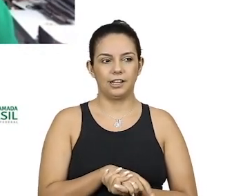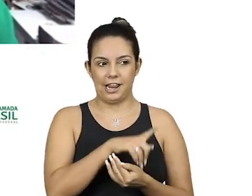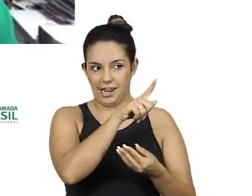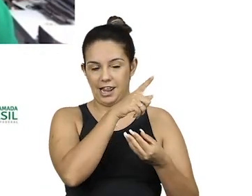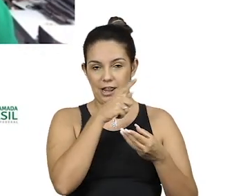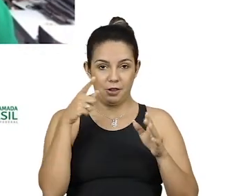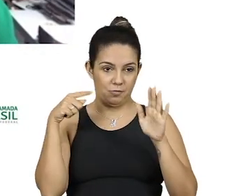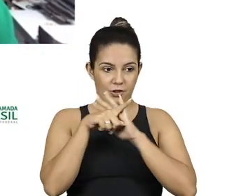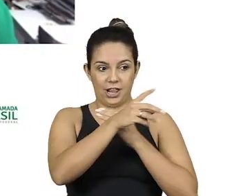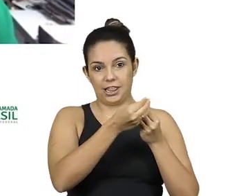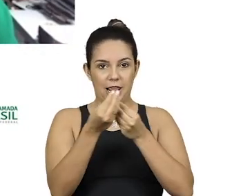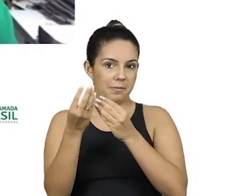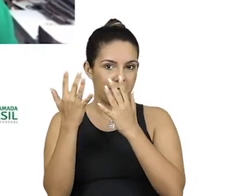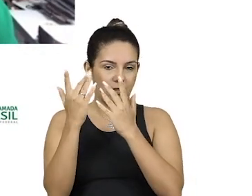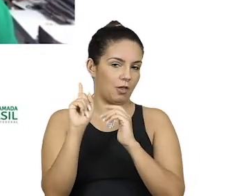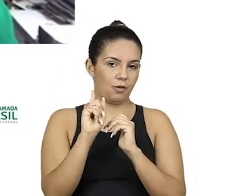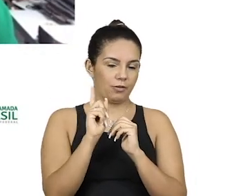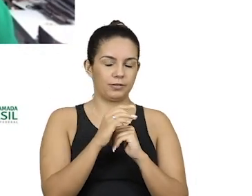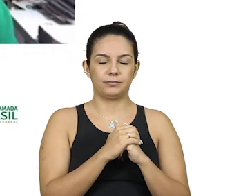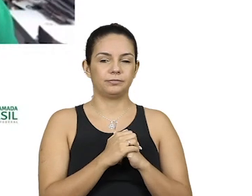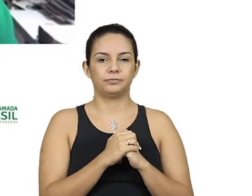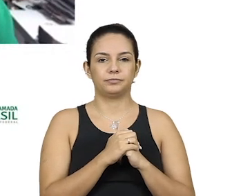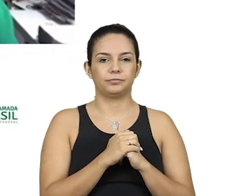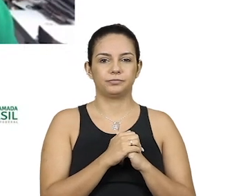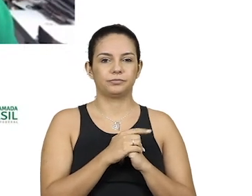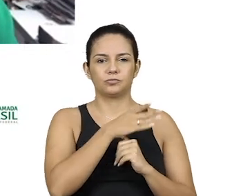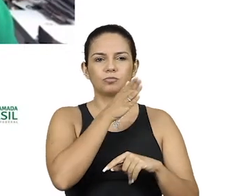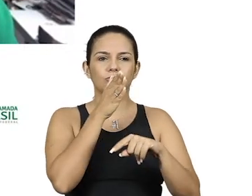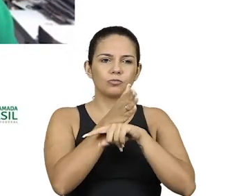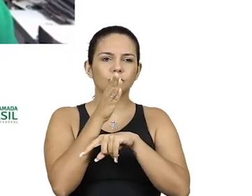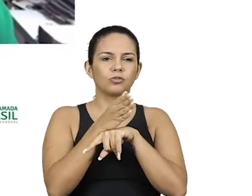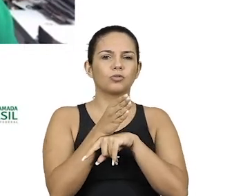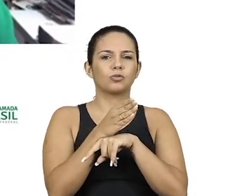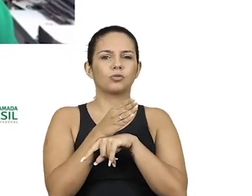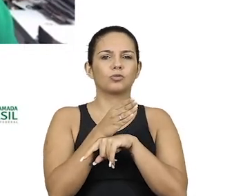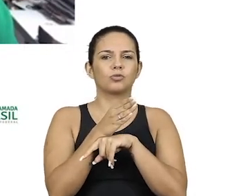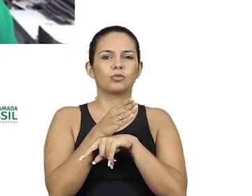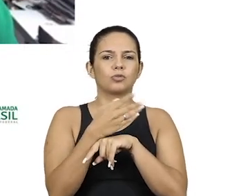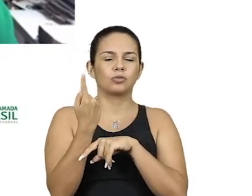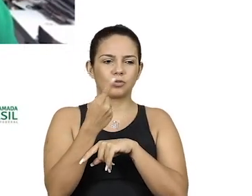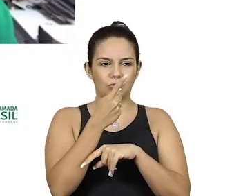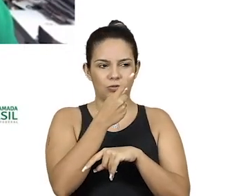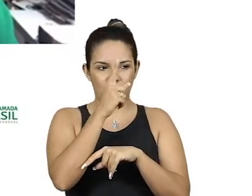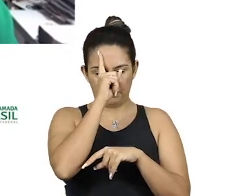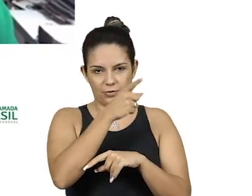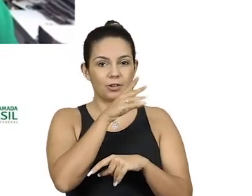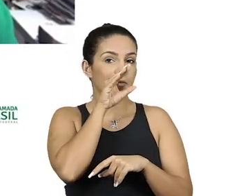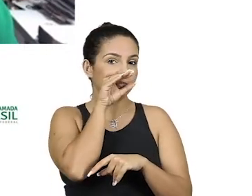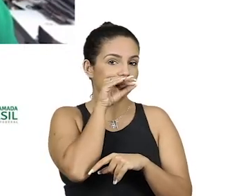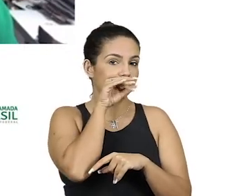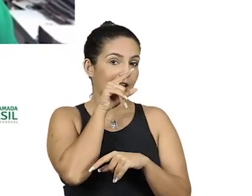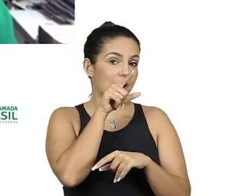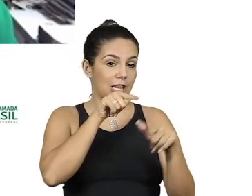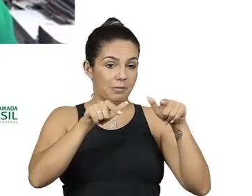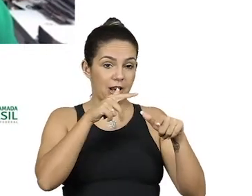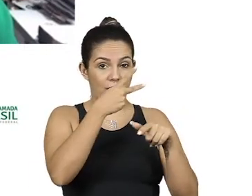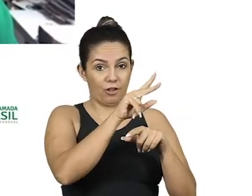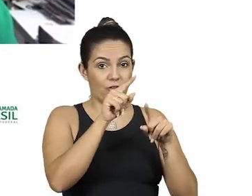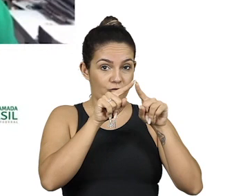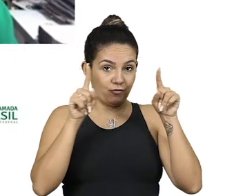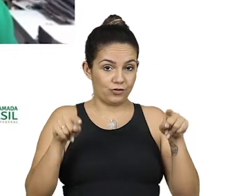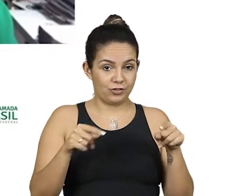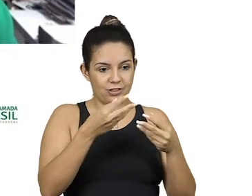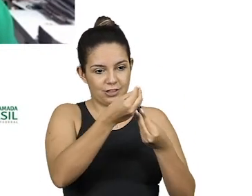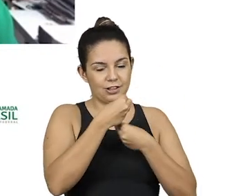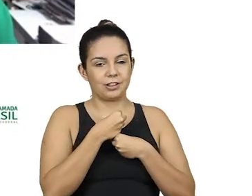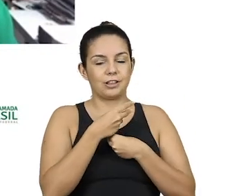mãos? Não, ela Não, foi as nunca foi. primeiras vezes, depois mandava uma funcionária que todas as